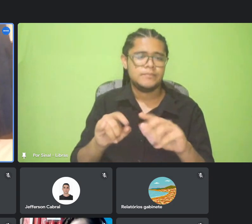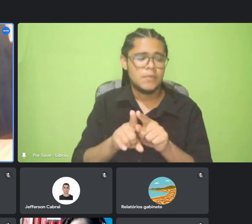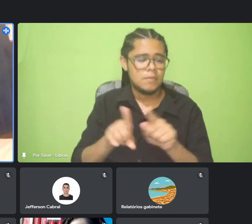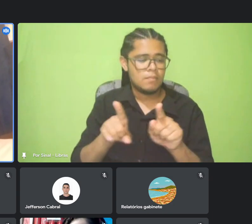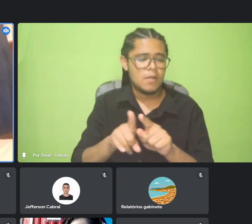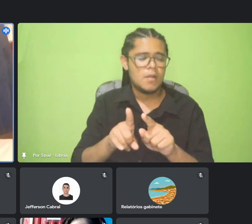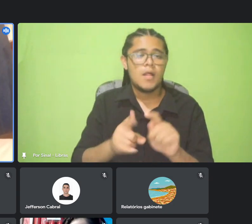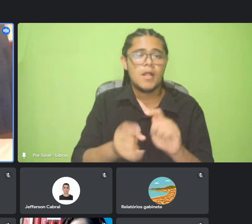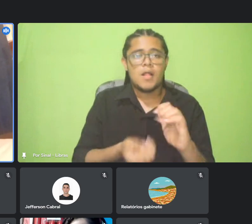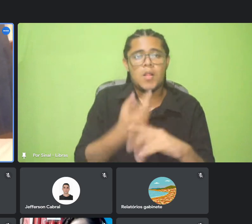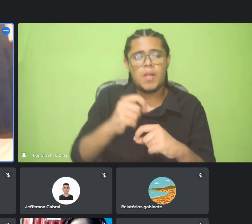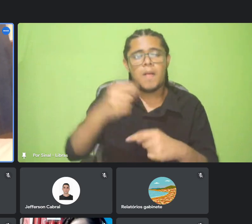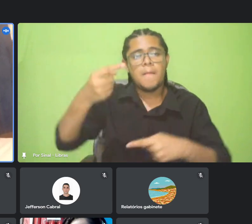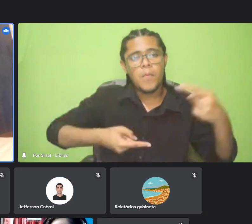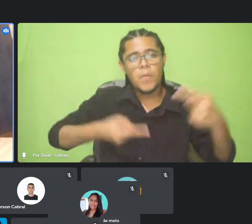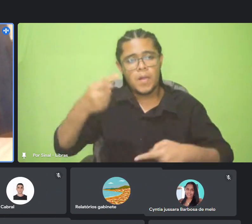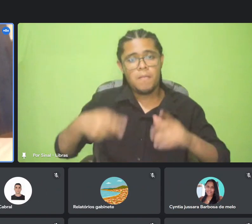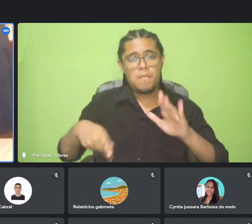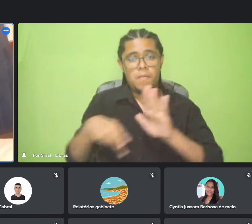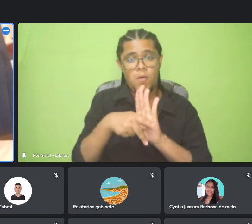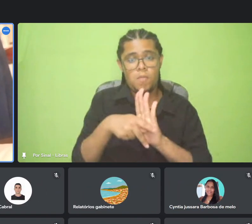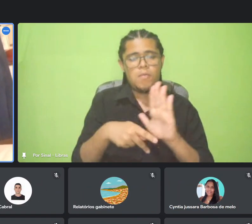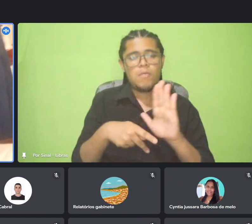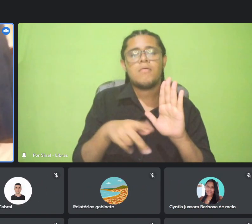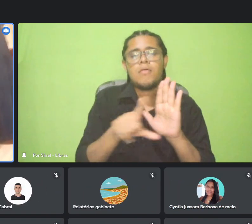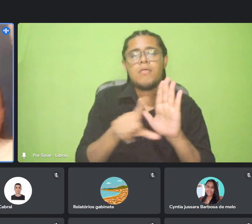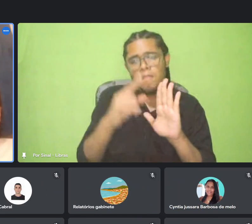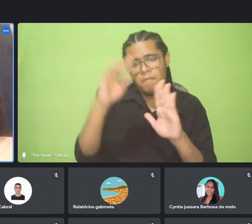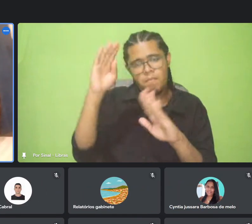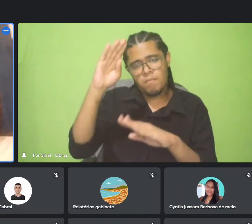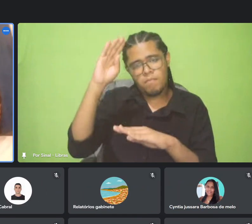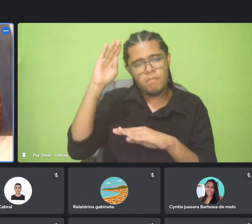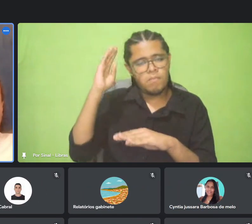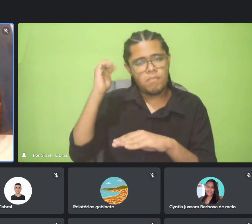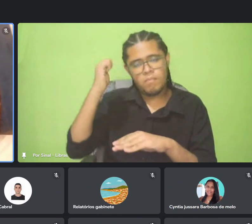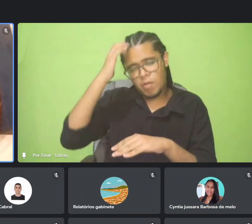dentro da da sua proposta. Obrigado.